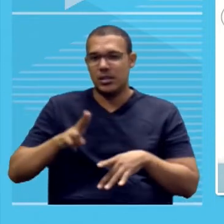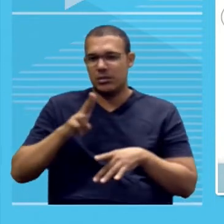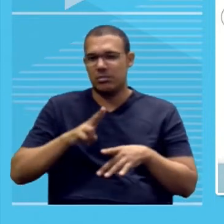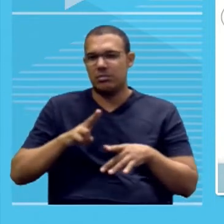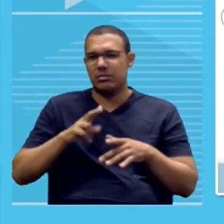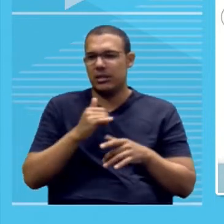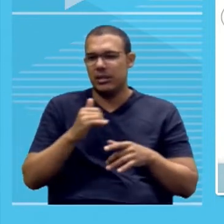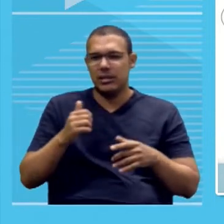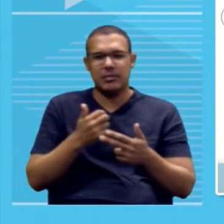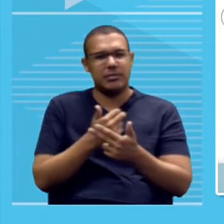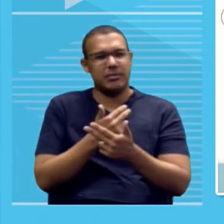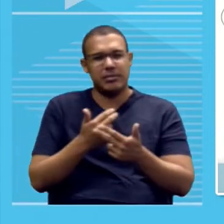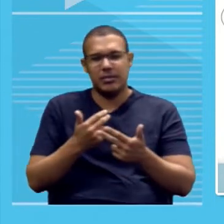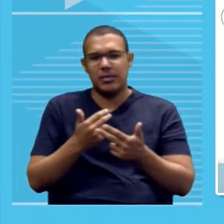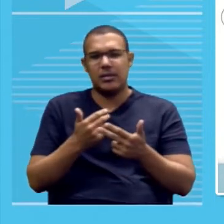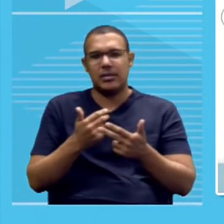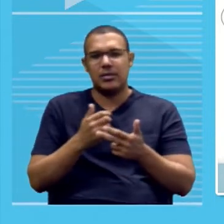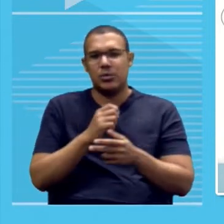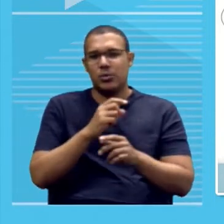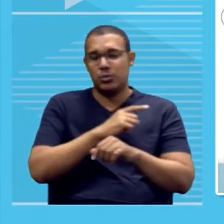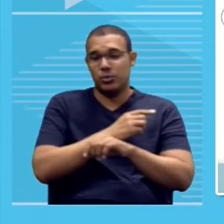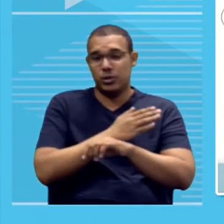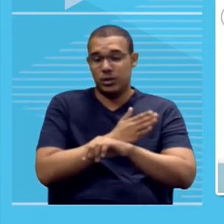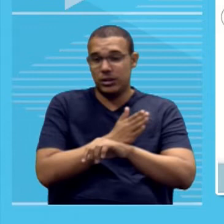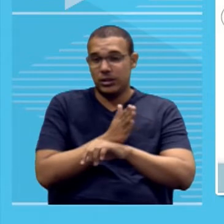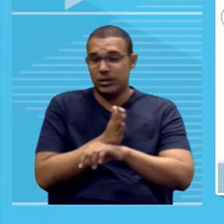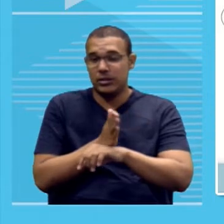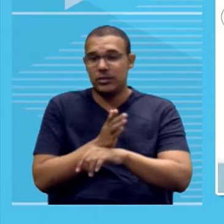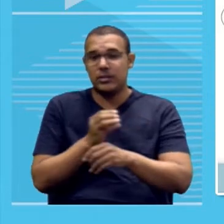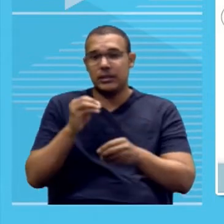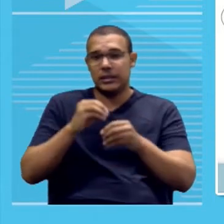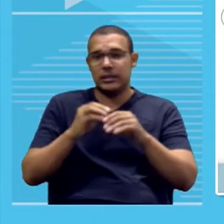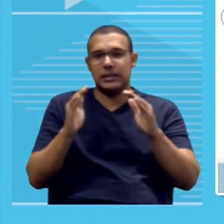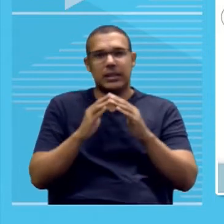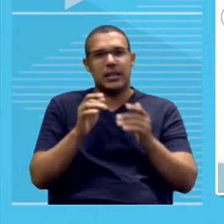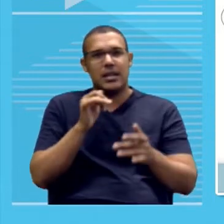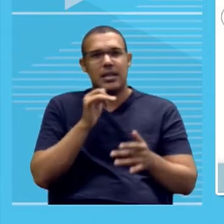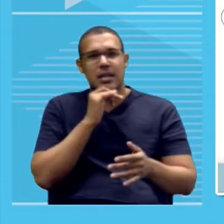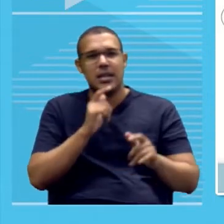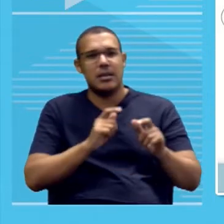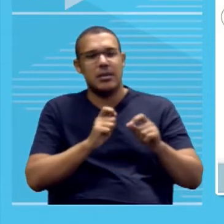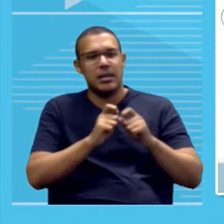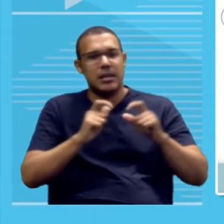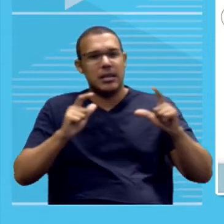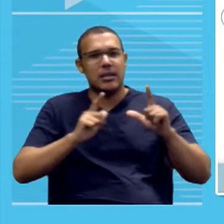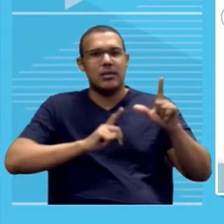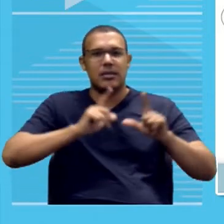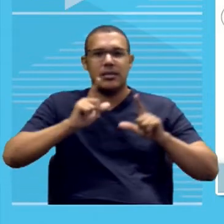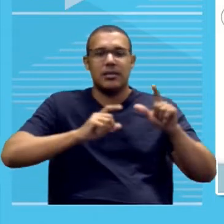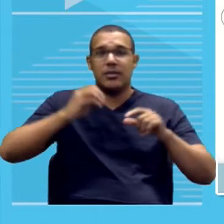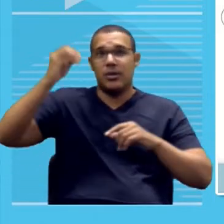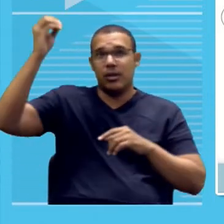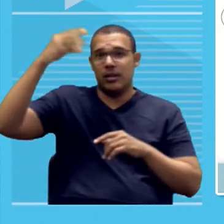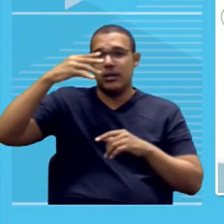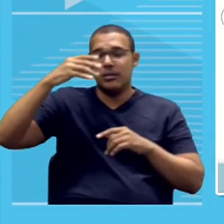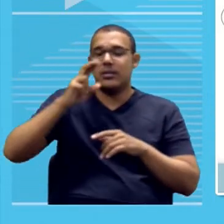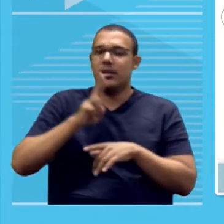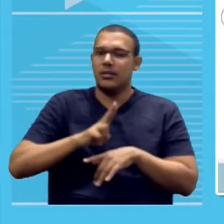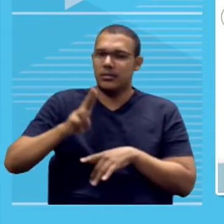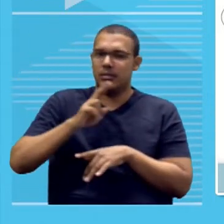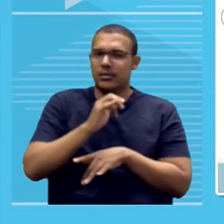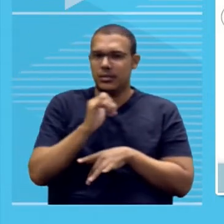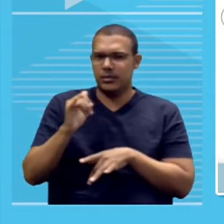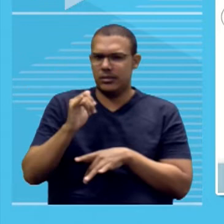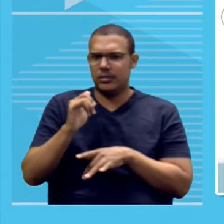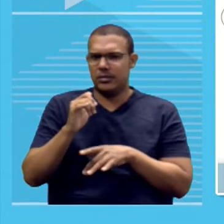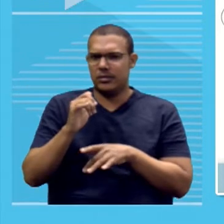inteiro, de várias formas possíveis, tá bom? Na nossa casa, você liga uma TV, você liga uma lâmpada, você está consumindo energia elétrica. Aquilo ali é